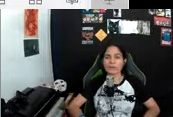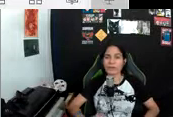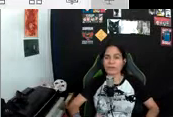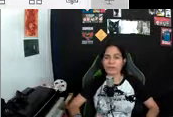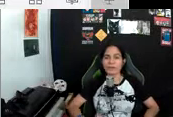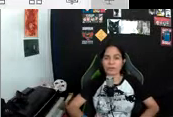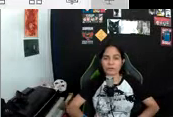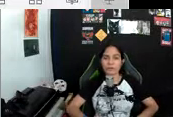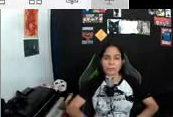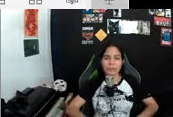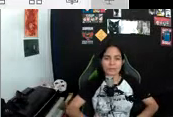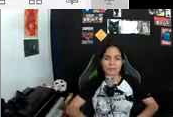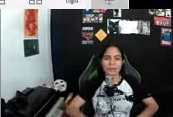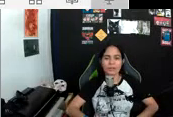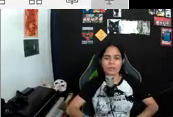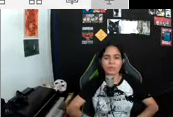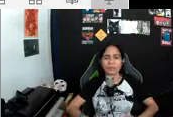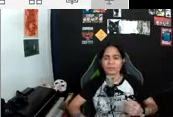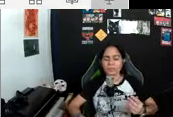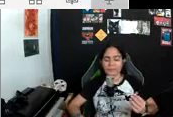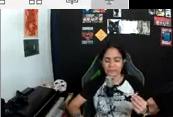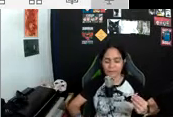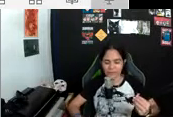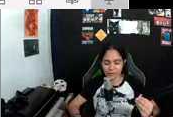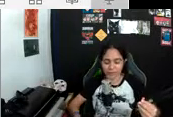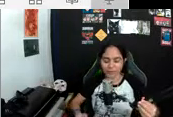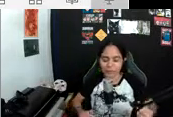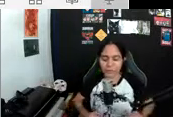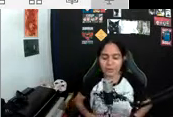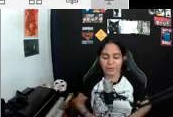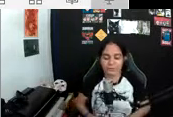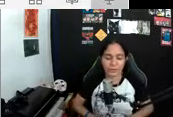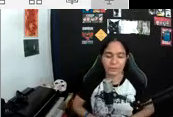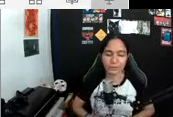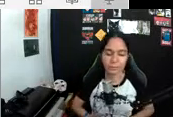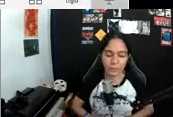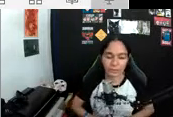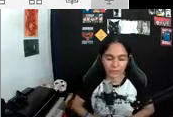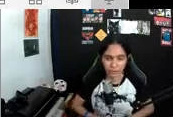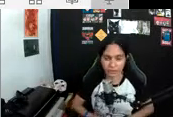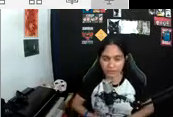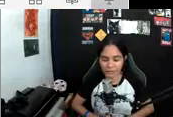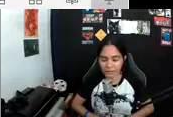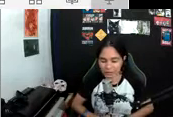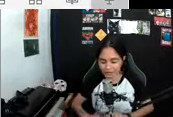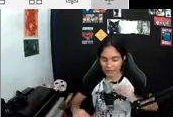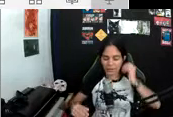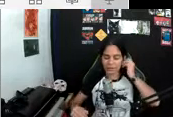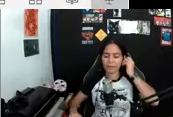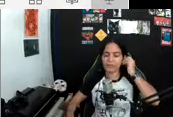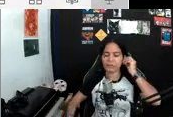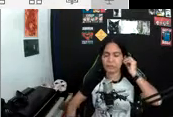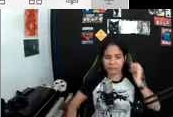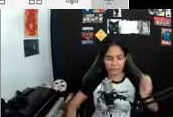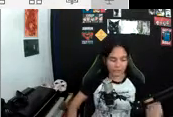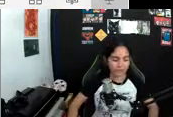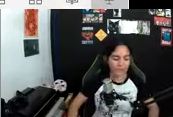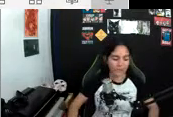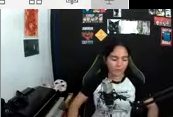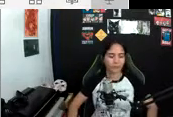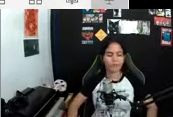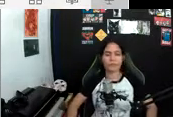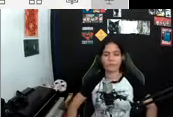Então, direitos e deveres do paciente e implicações éticas da enfermagem. é importante que vocês, além de